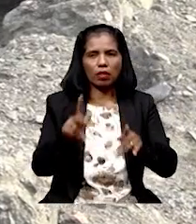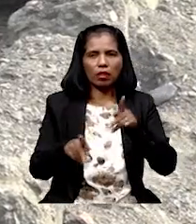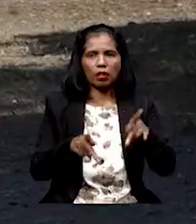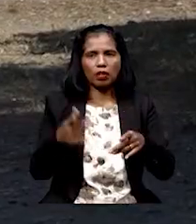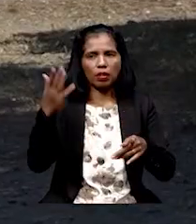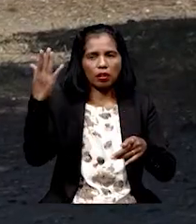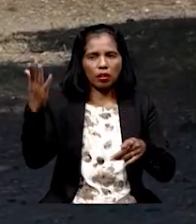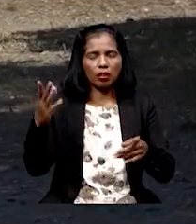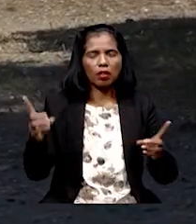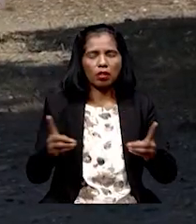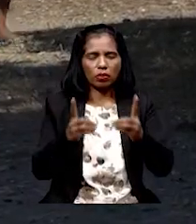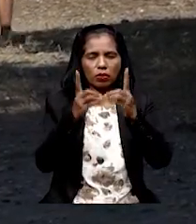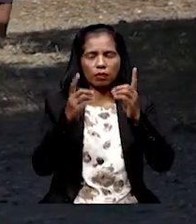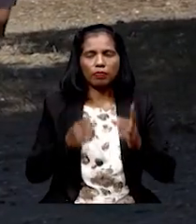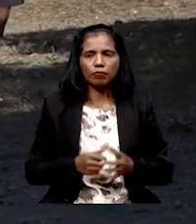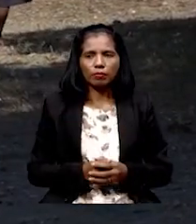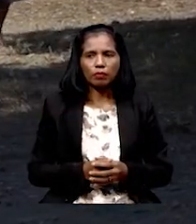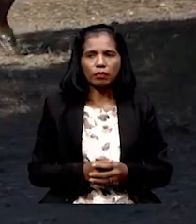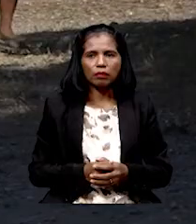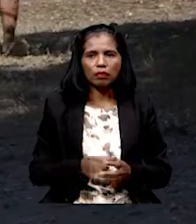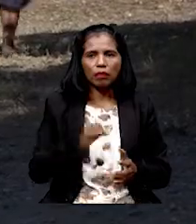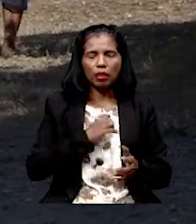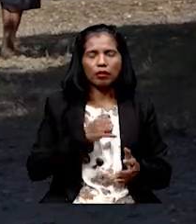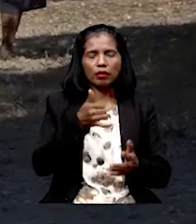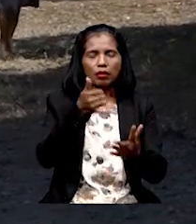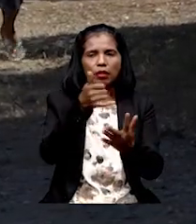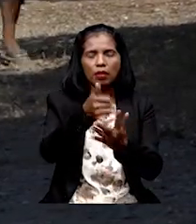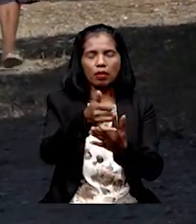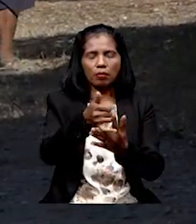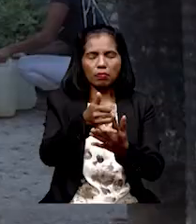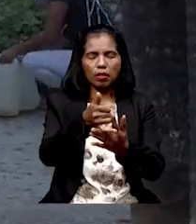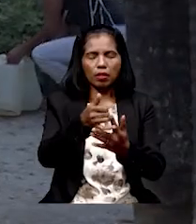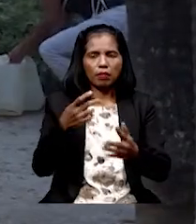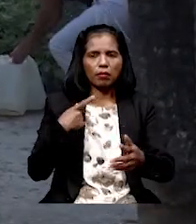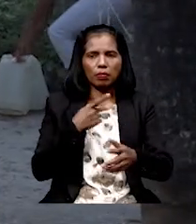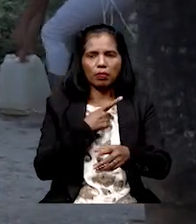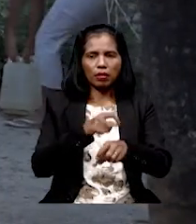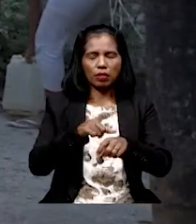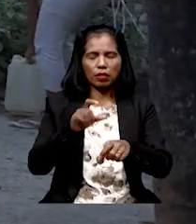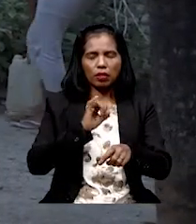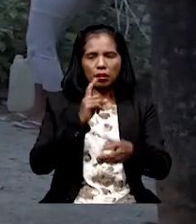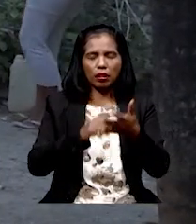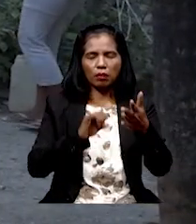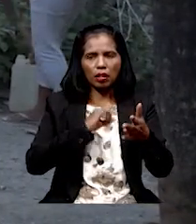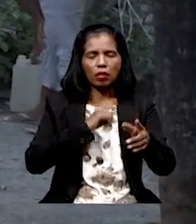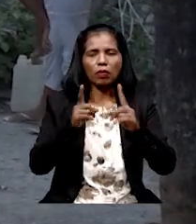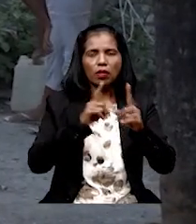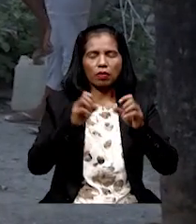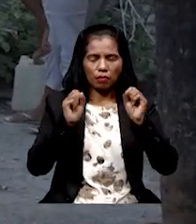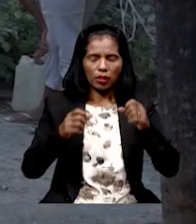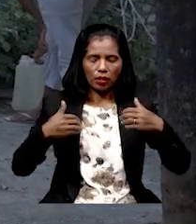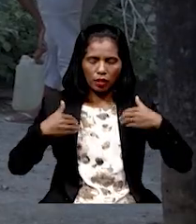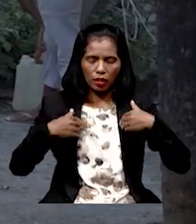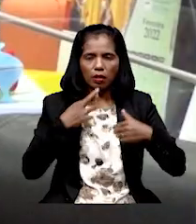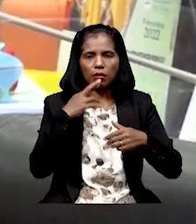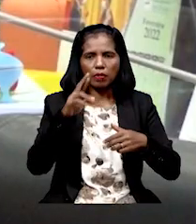a base enfrenta. Ao quando estamos em plenário, eu sempre checo lá documento, ser né? Saída mais ao colhão, nebe lhe uma resposta ruma galai, mas nebe